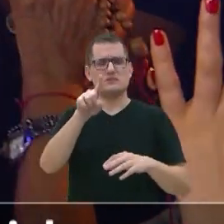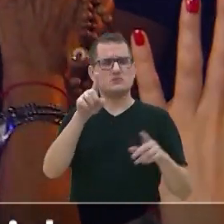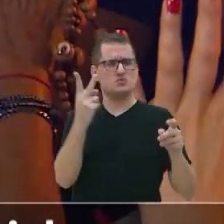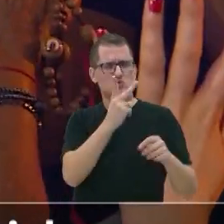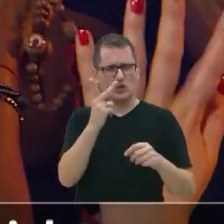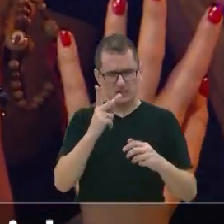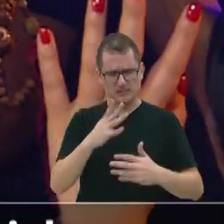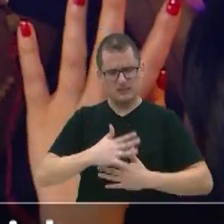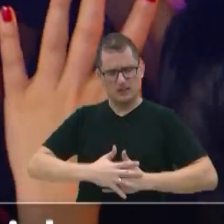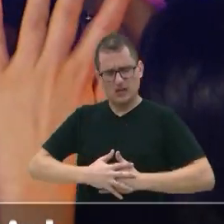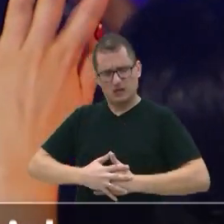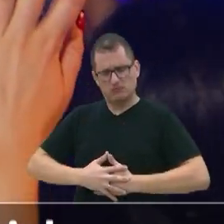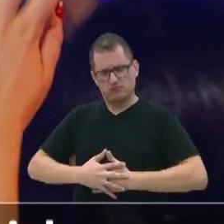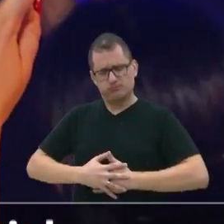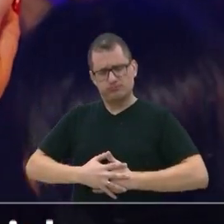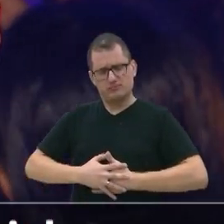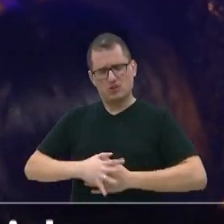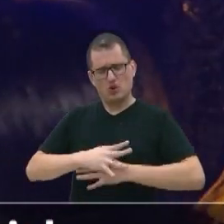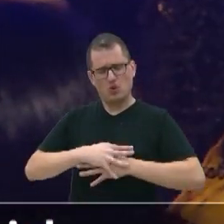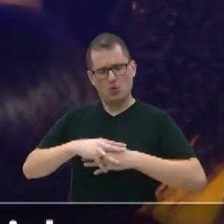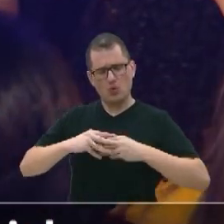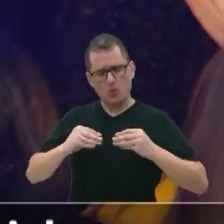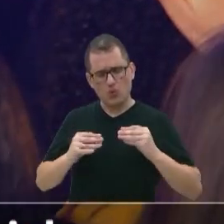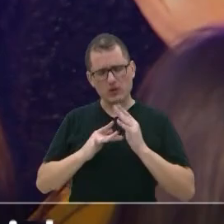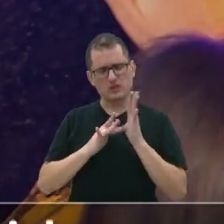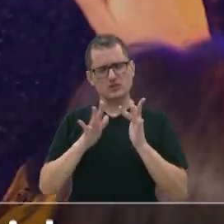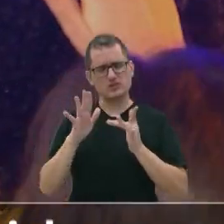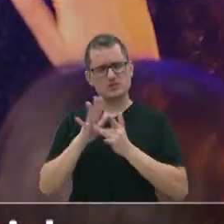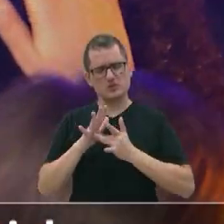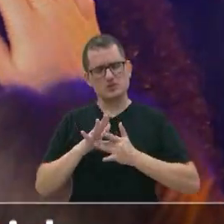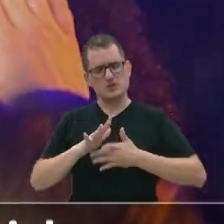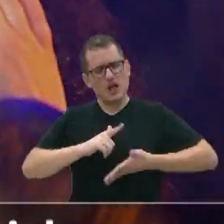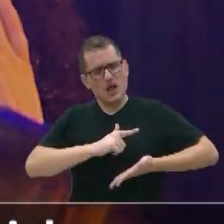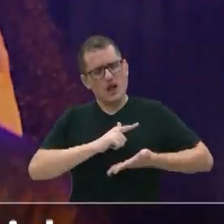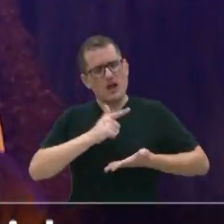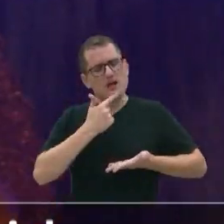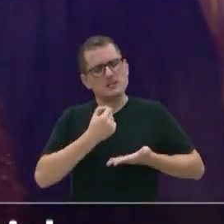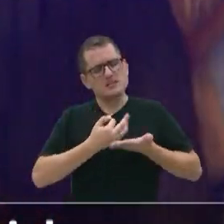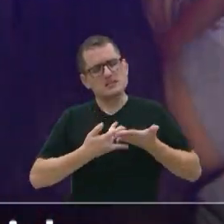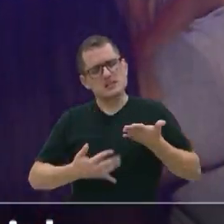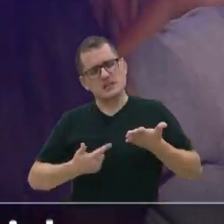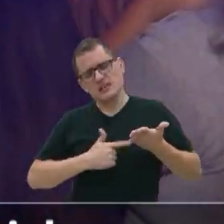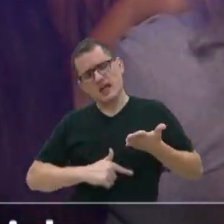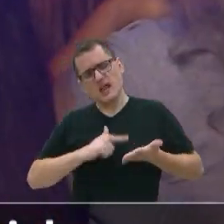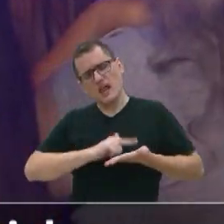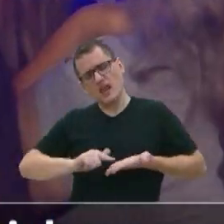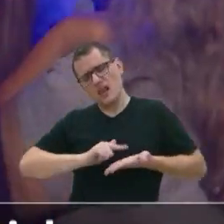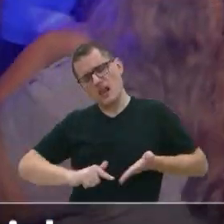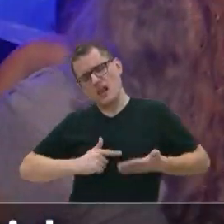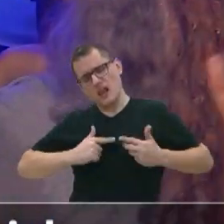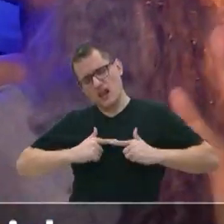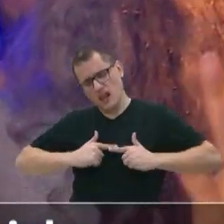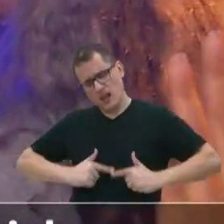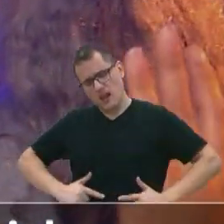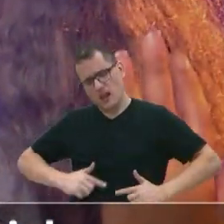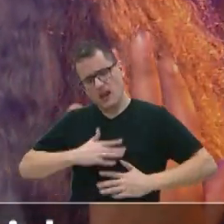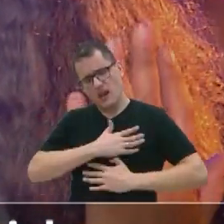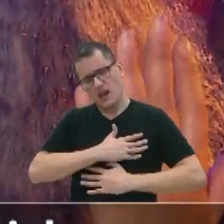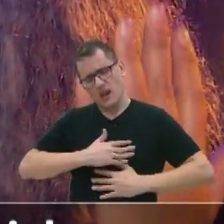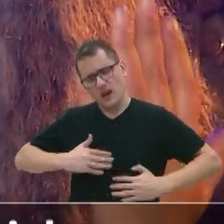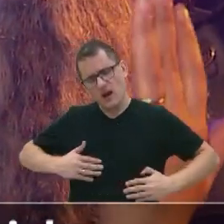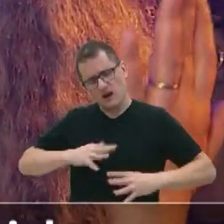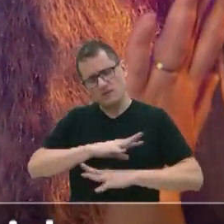mão, Senhor. Cura, Jesus. Lava esse ovário. Lava essas trompas, Senhor. Desintegre, Senhor,